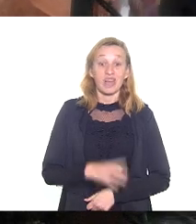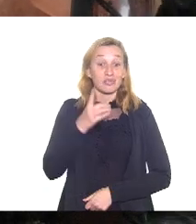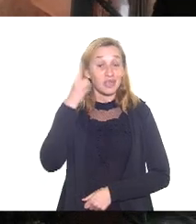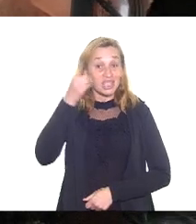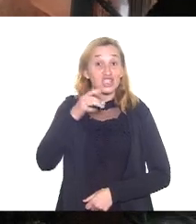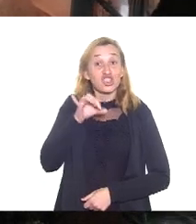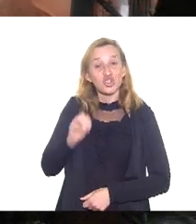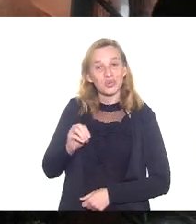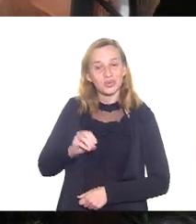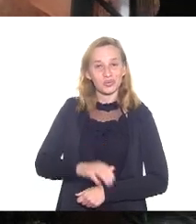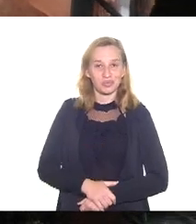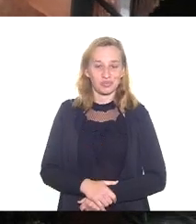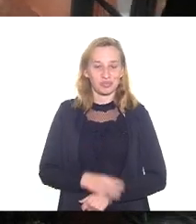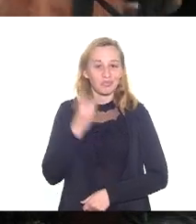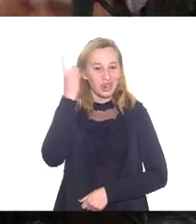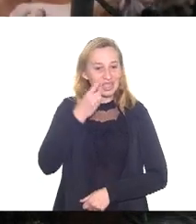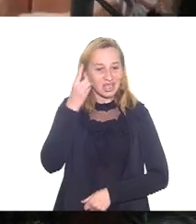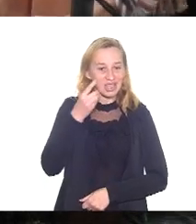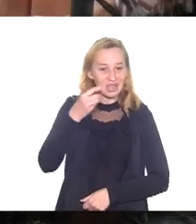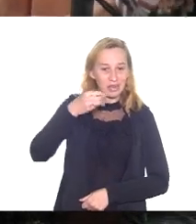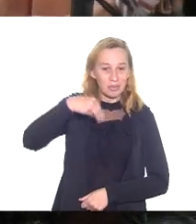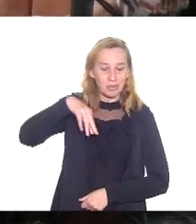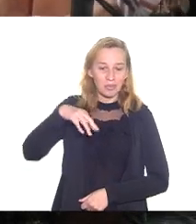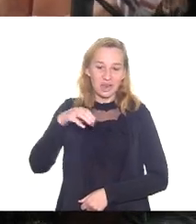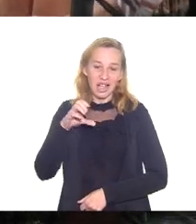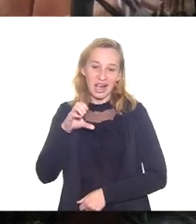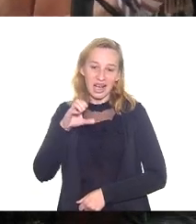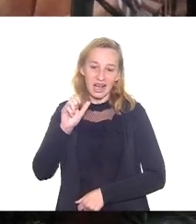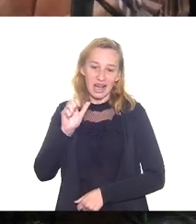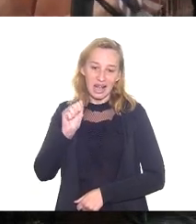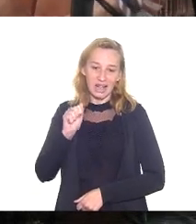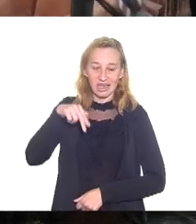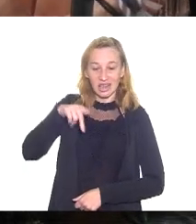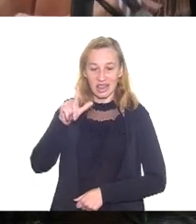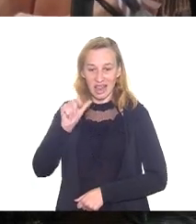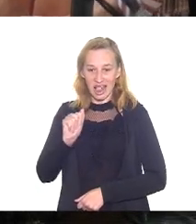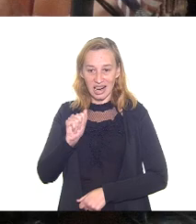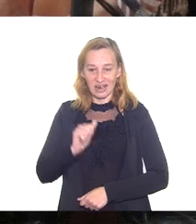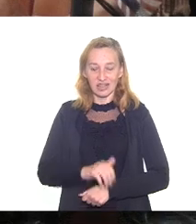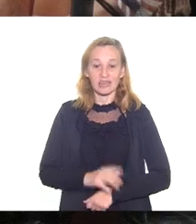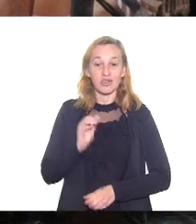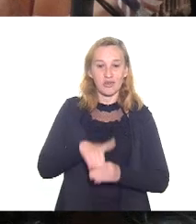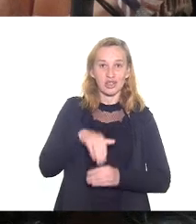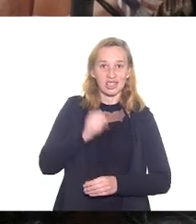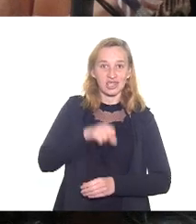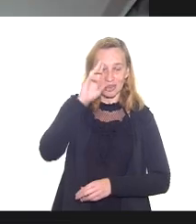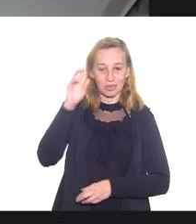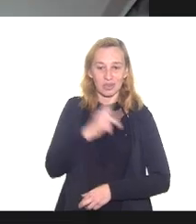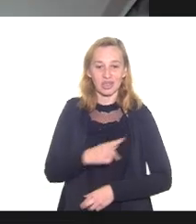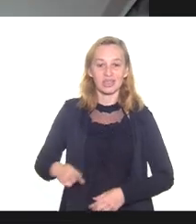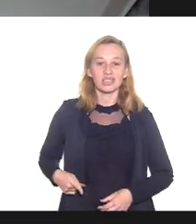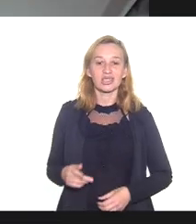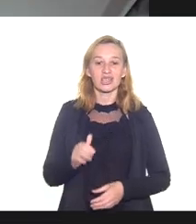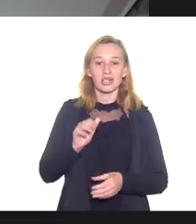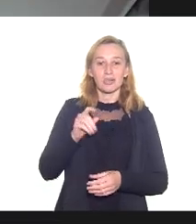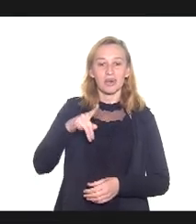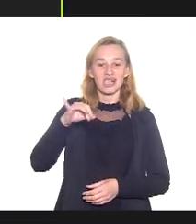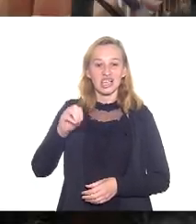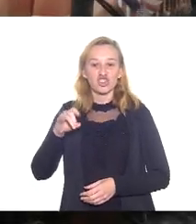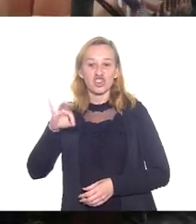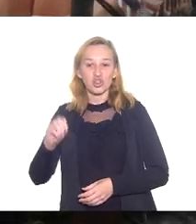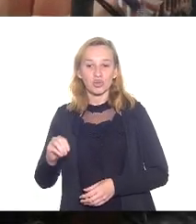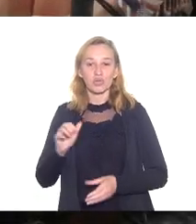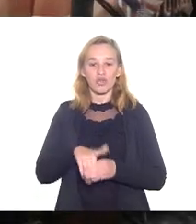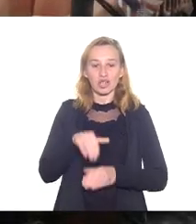Deputado Marcelo Dino. Deputado Márcio Canella. Deputado Márcio... Voto sim, senhor presidente. Marcelo Dino vota sim, senhor presidente.